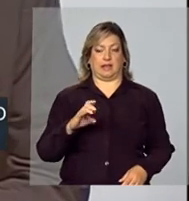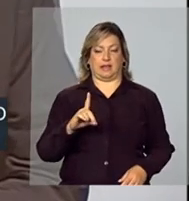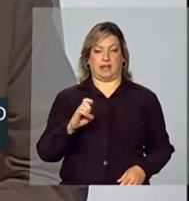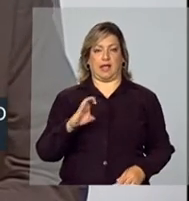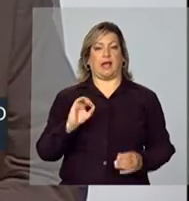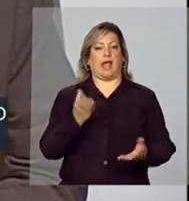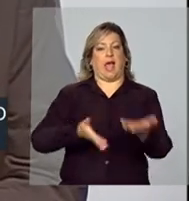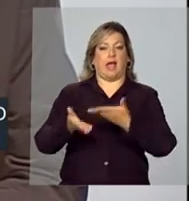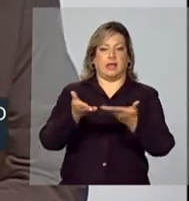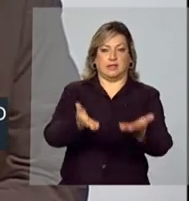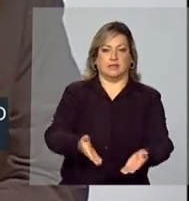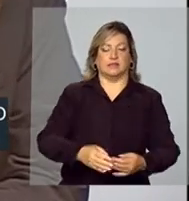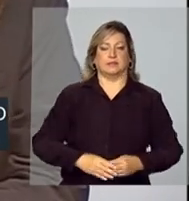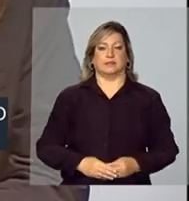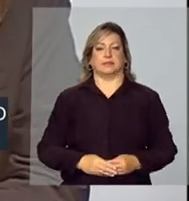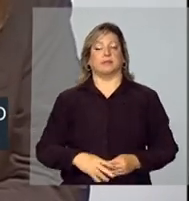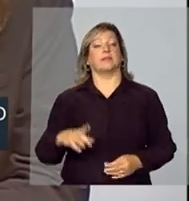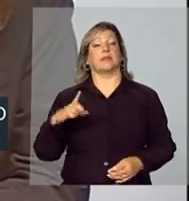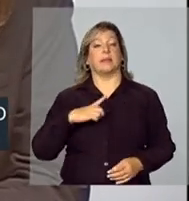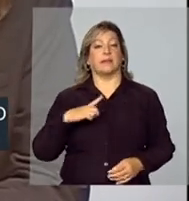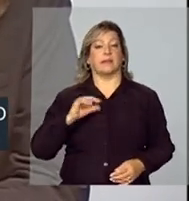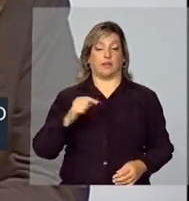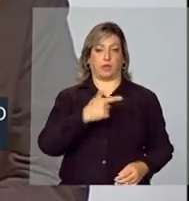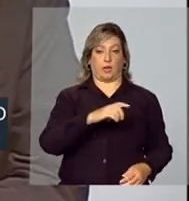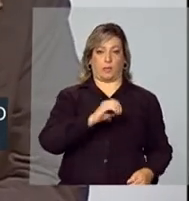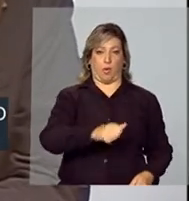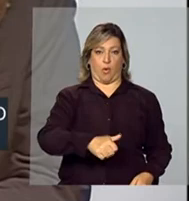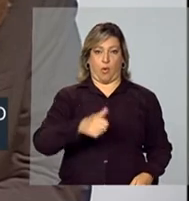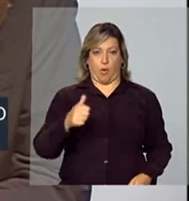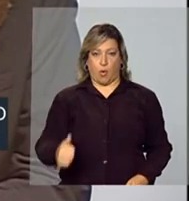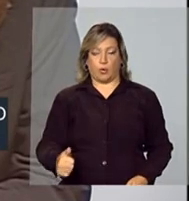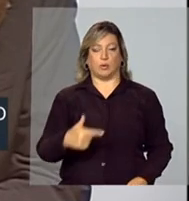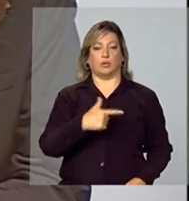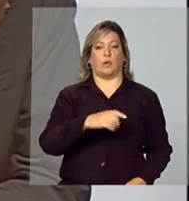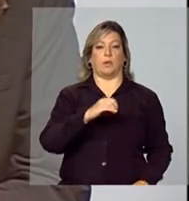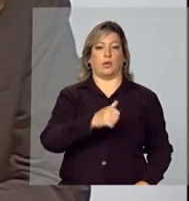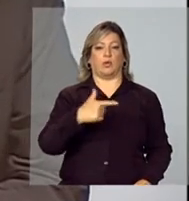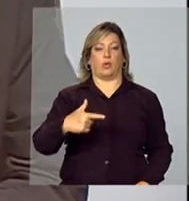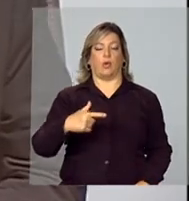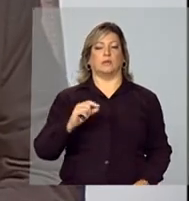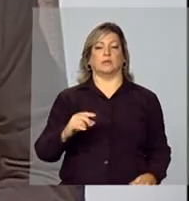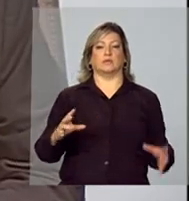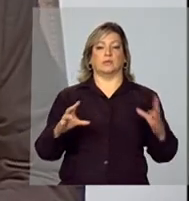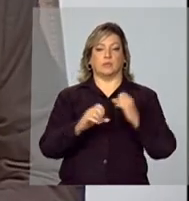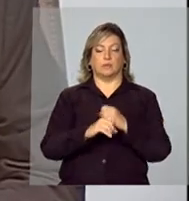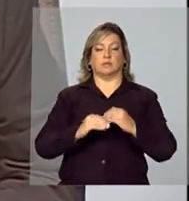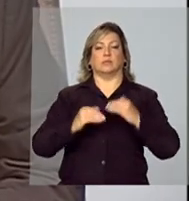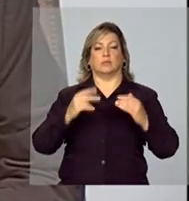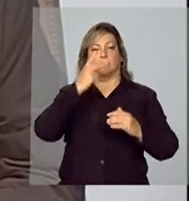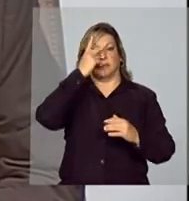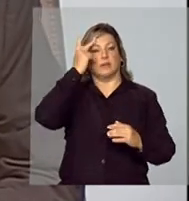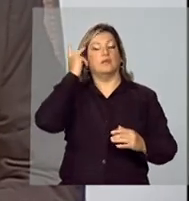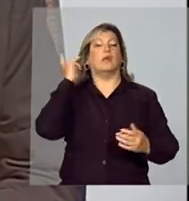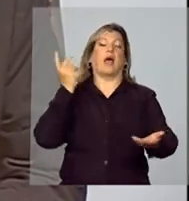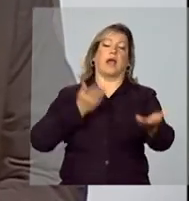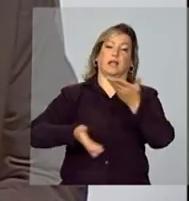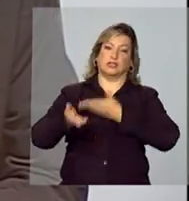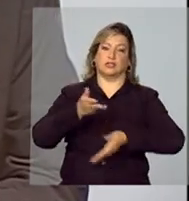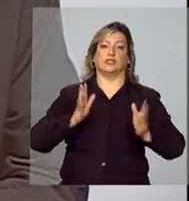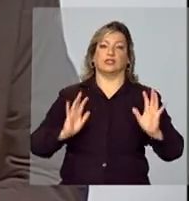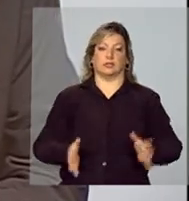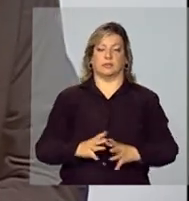houve um crescimento de 2011 2012 que nós destacamos aqui para vocês algo em torno de 19.7 por